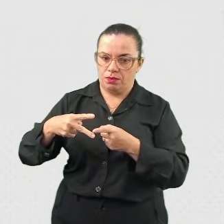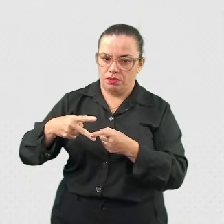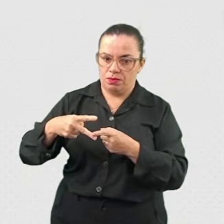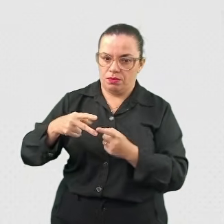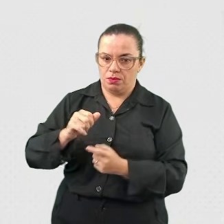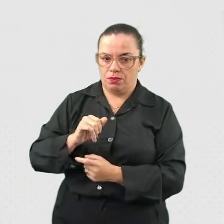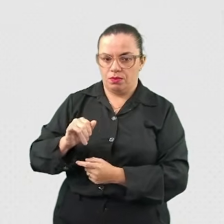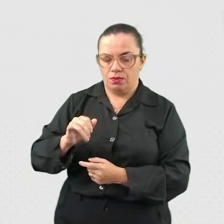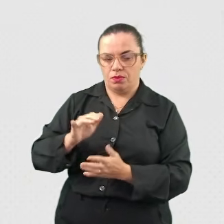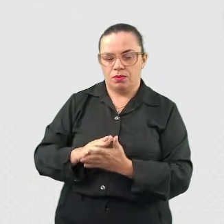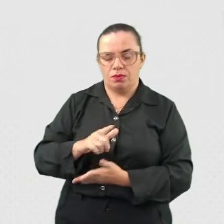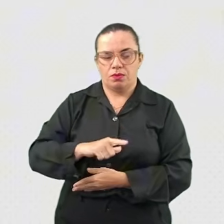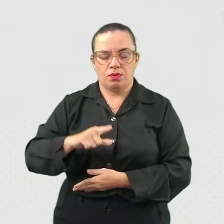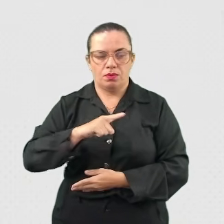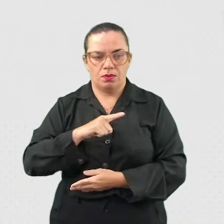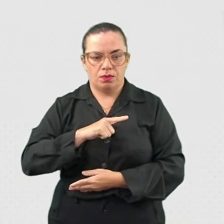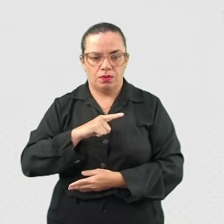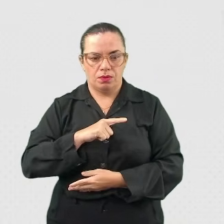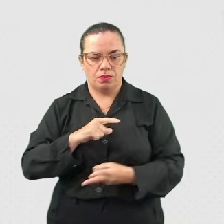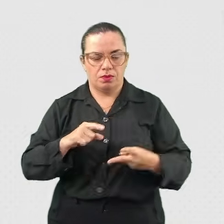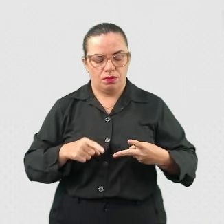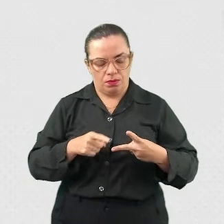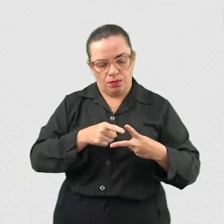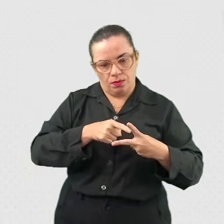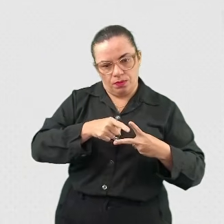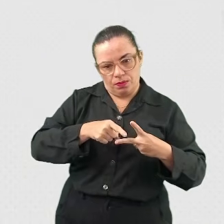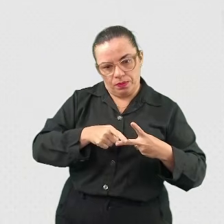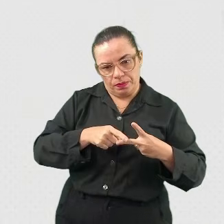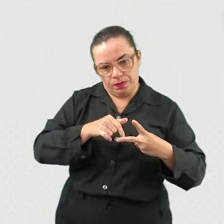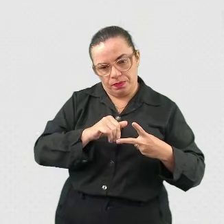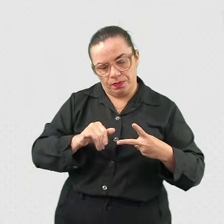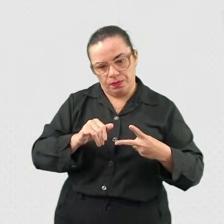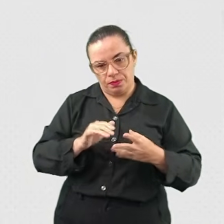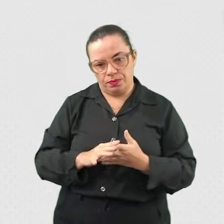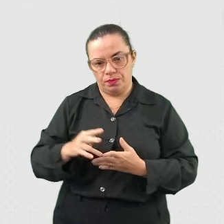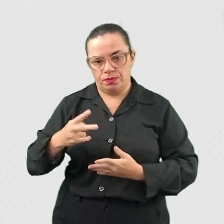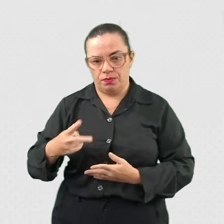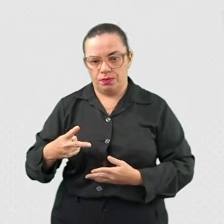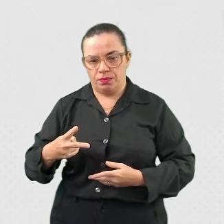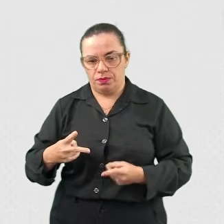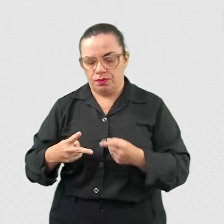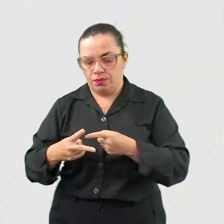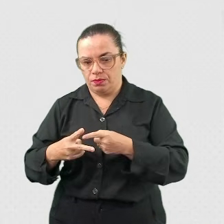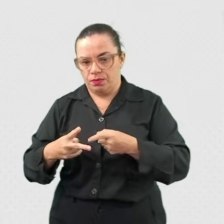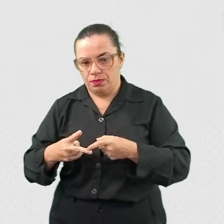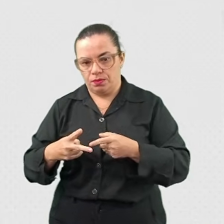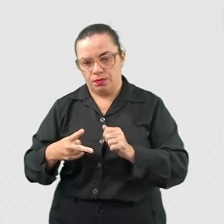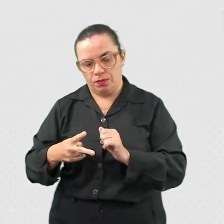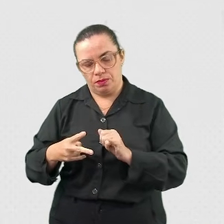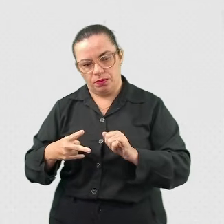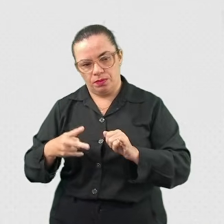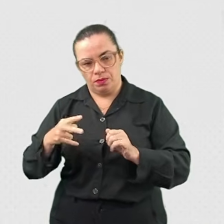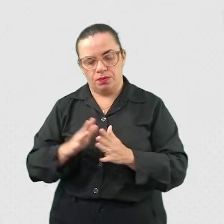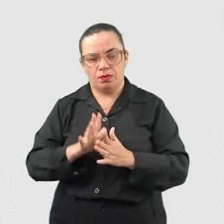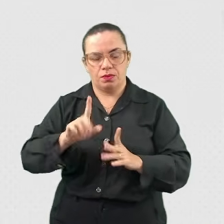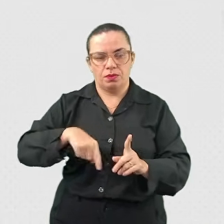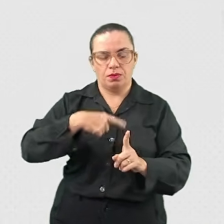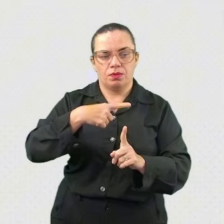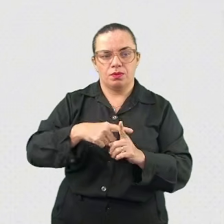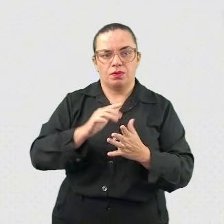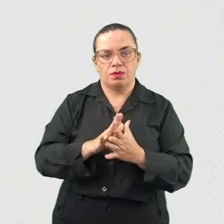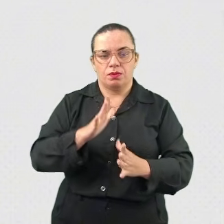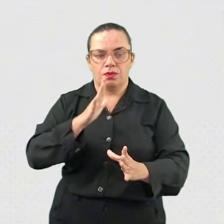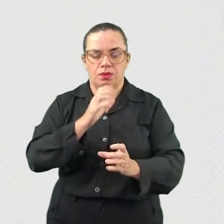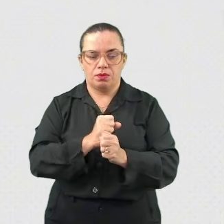tá? Existe uma fórmula que calcula a soma desses ângulos internos aqui. Na verdade, a soma dos